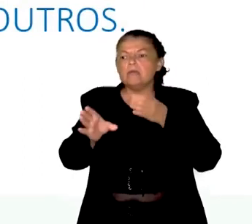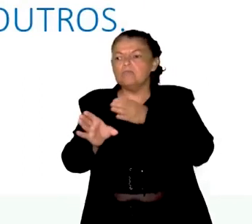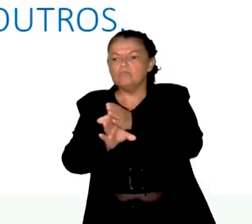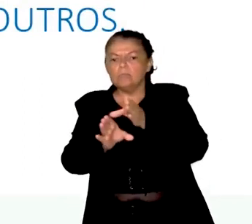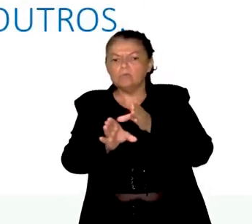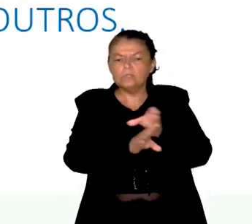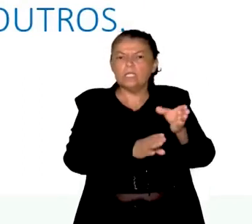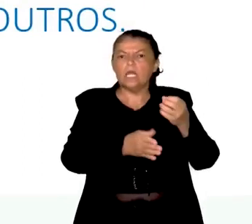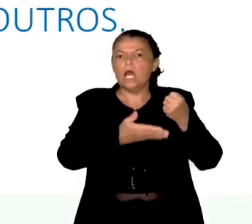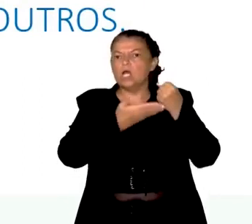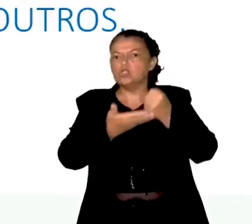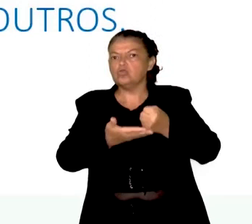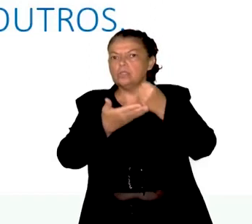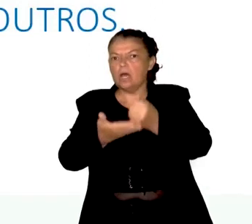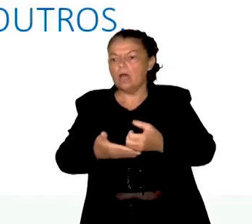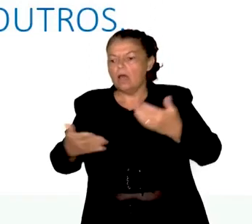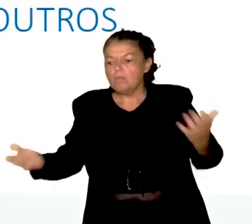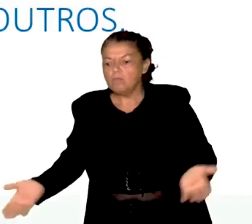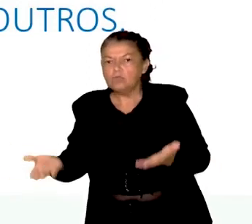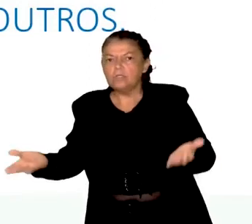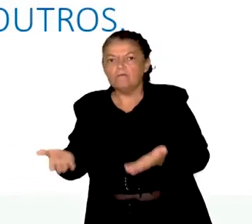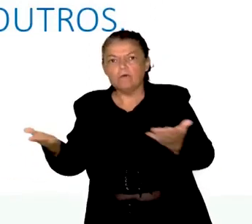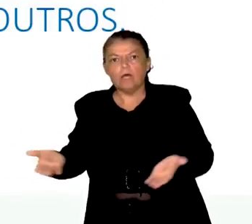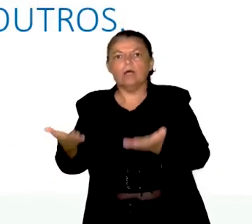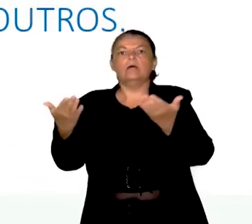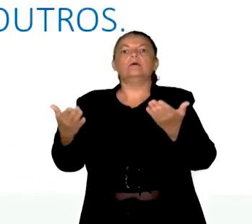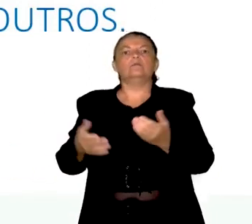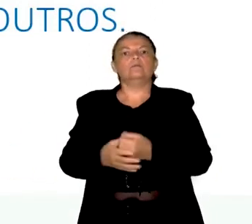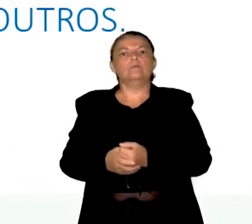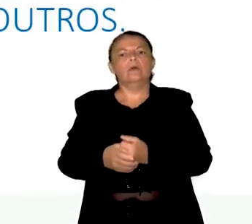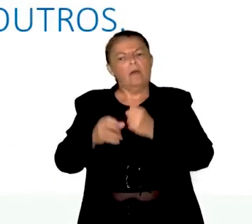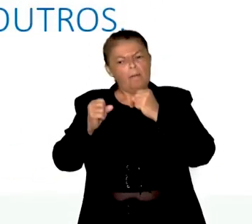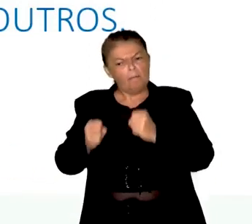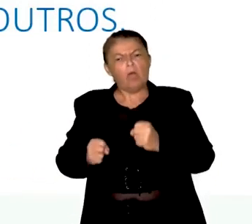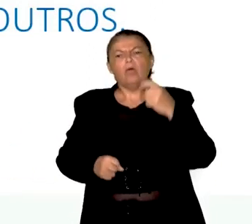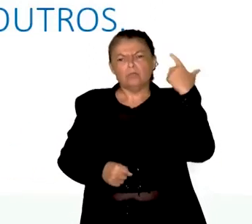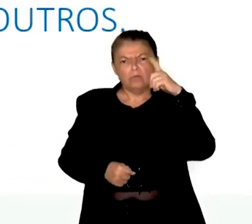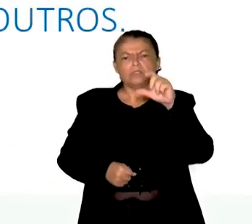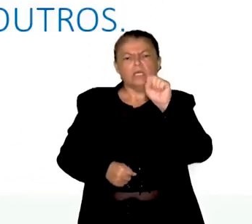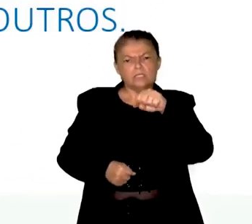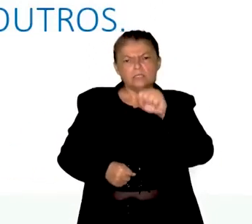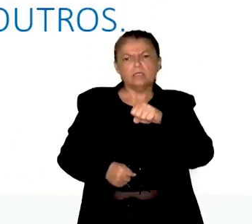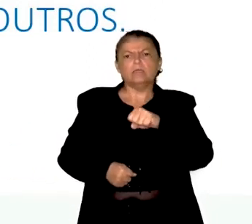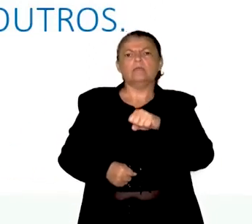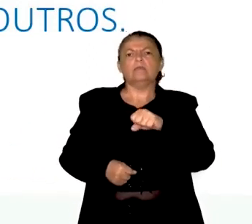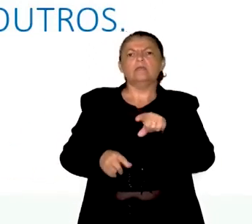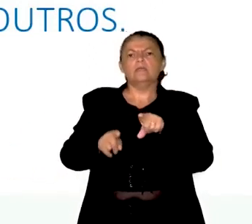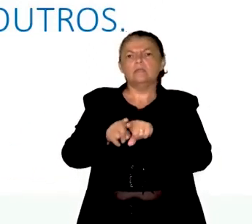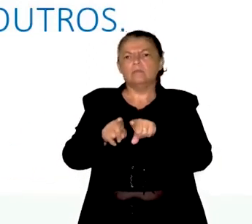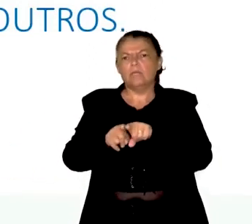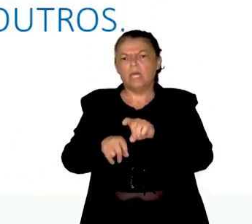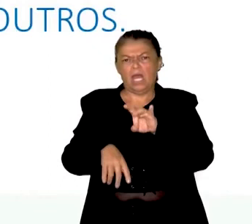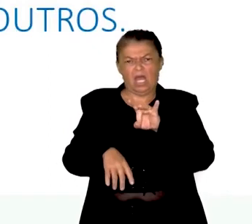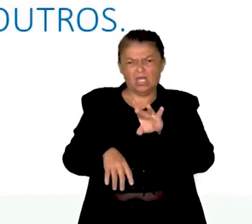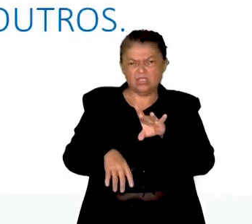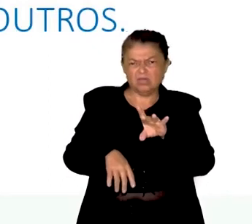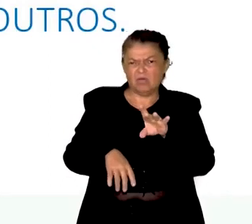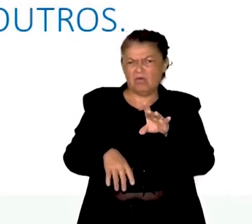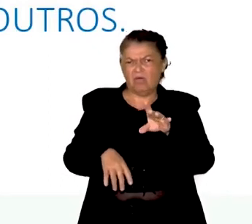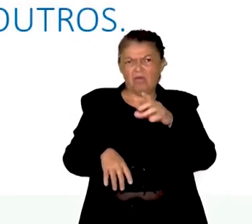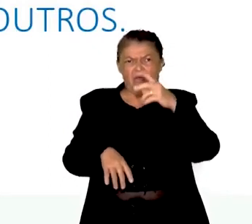pessoas, motivando-as a desenvolver suas capacidades e habilidades. Não apenas a favor de